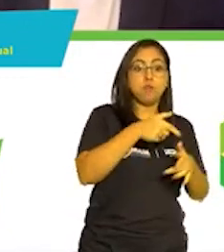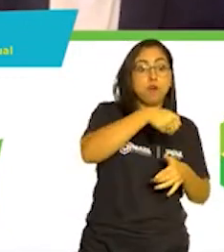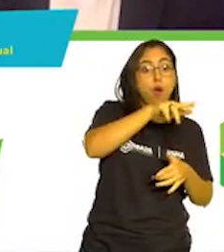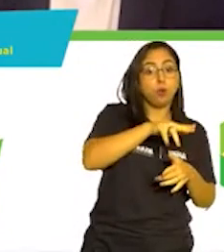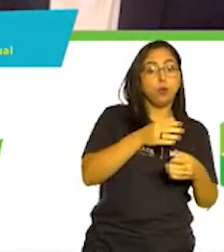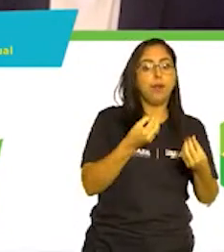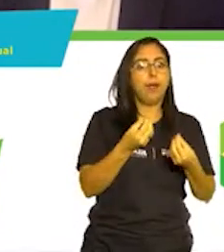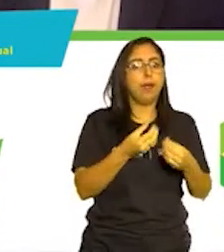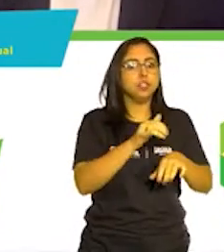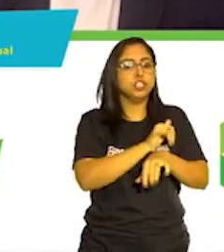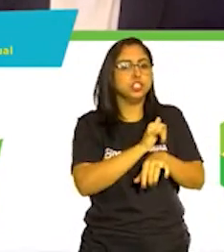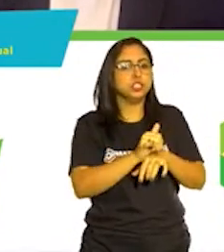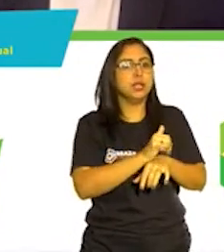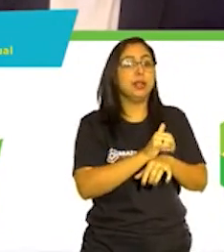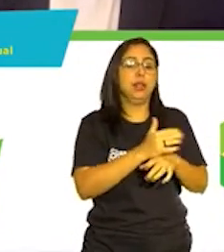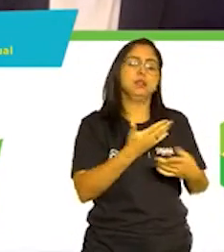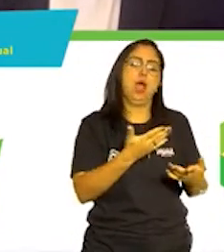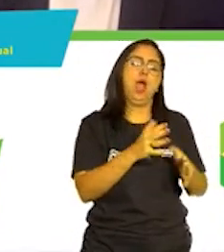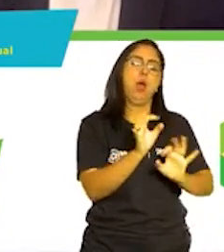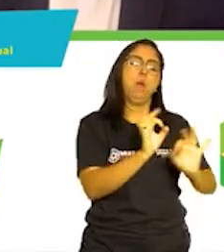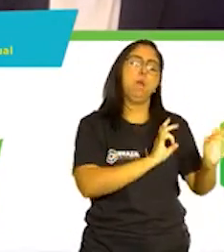um programa muito melhor